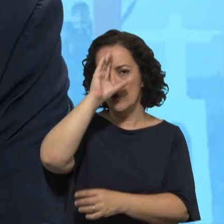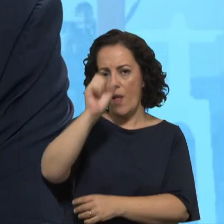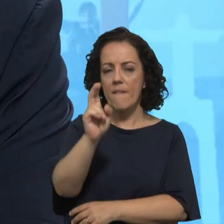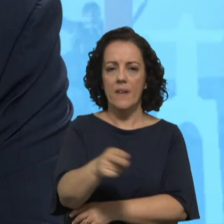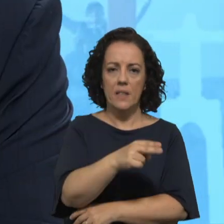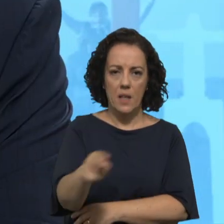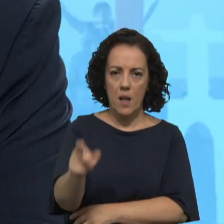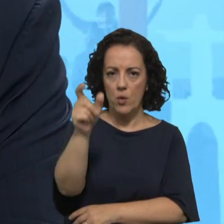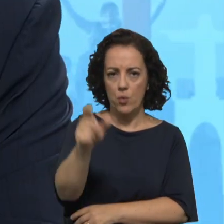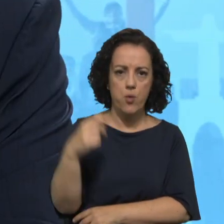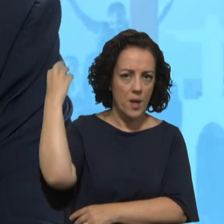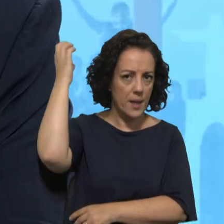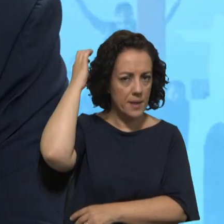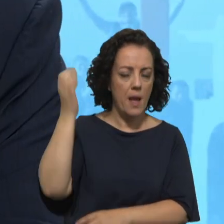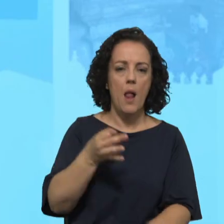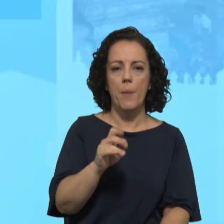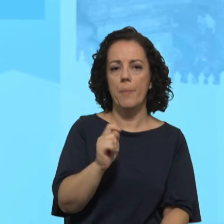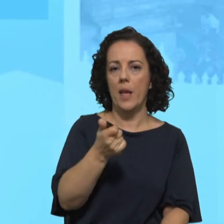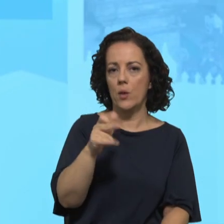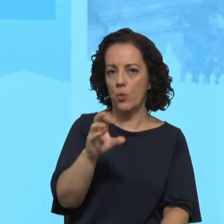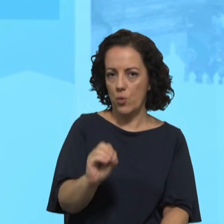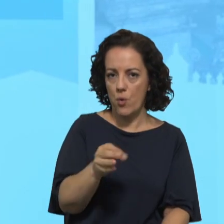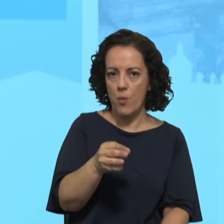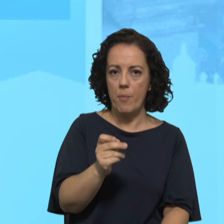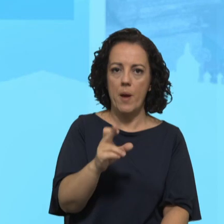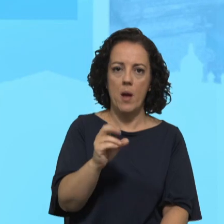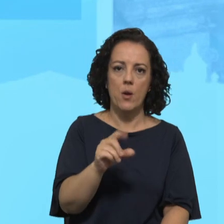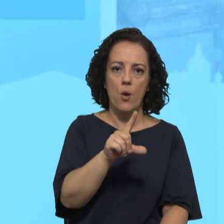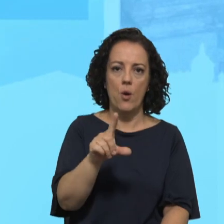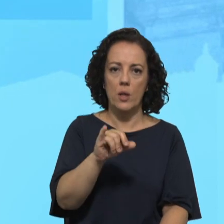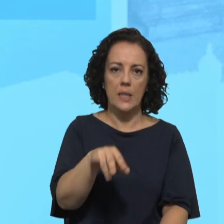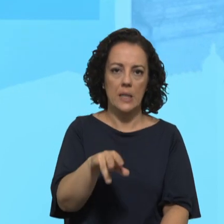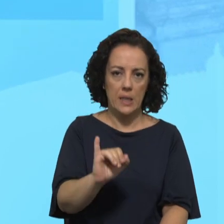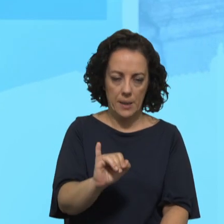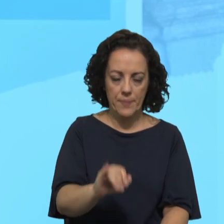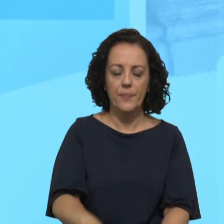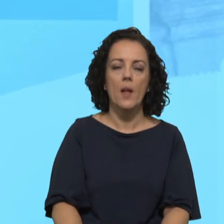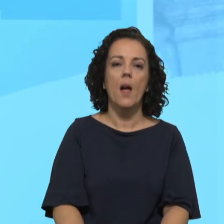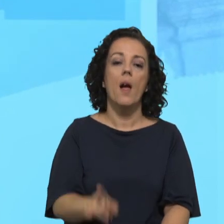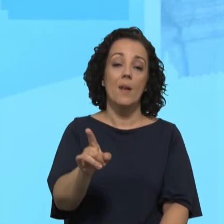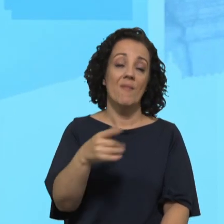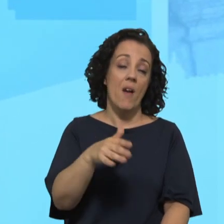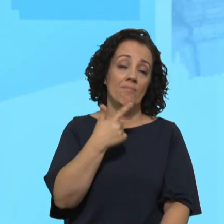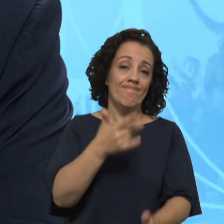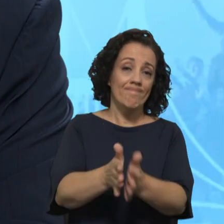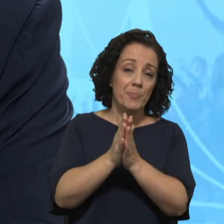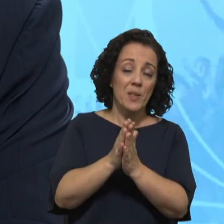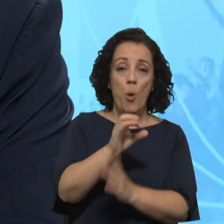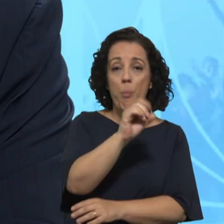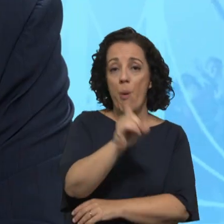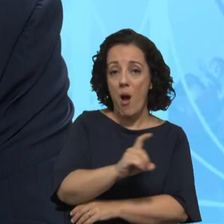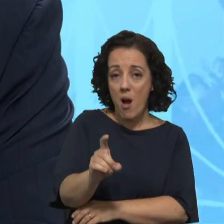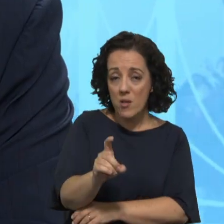cardeal Pietro Parolin. É também um momento de evocar a paz, pedir a paz, nomeadamente para